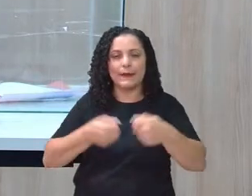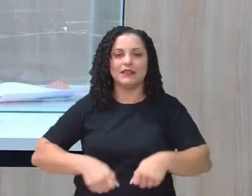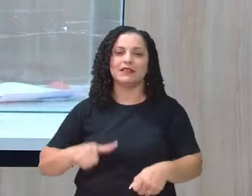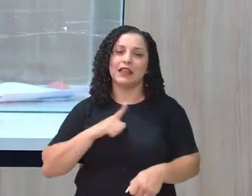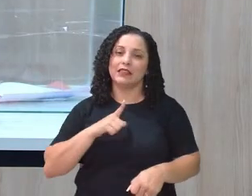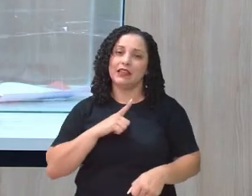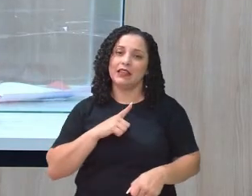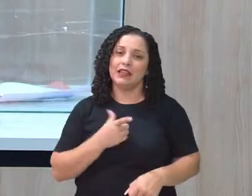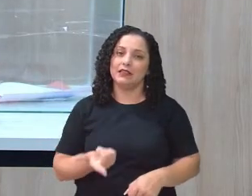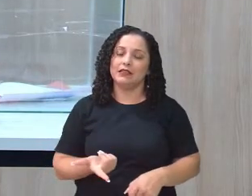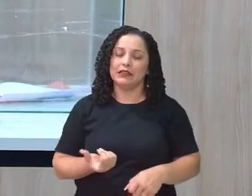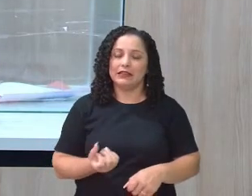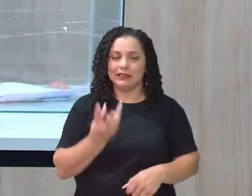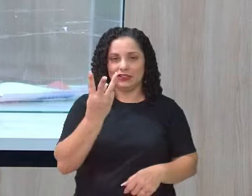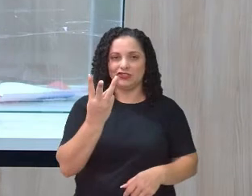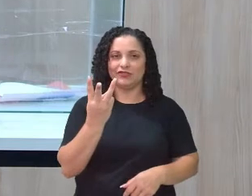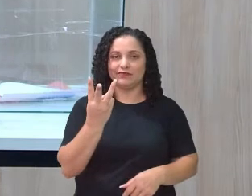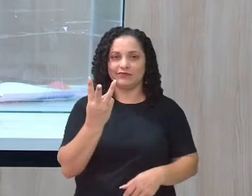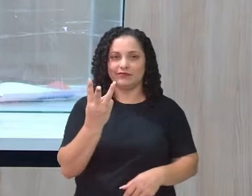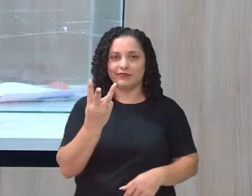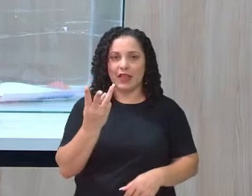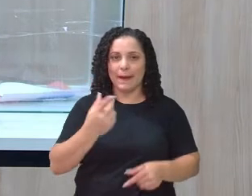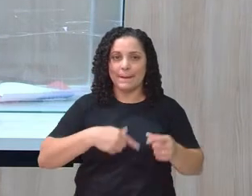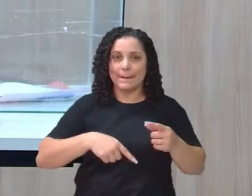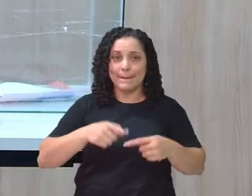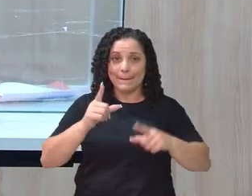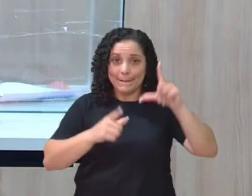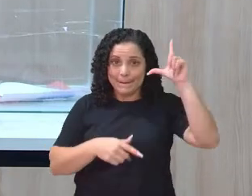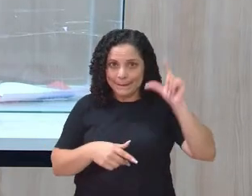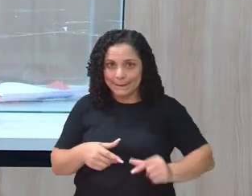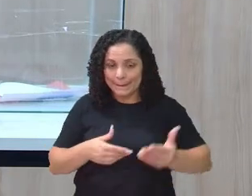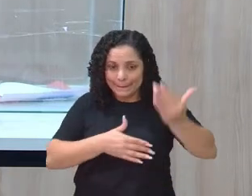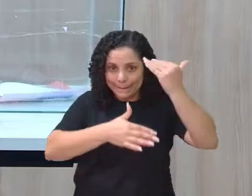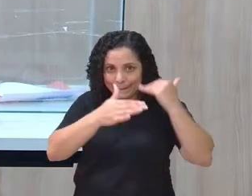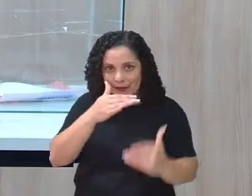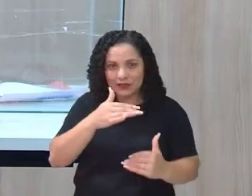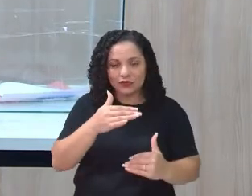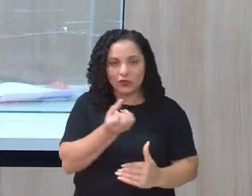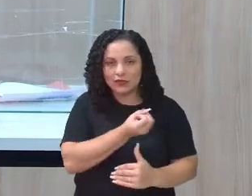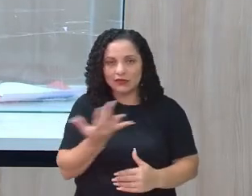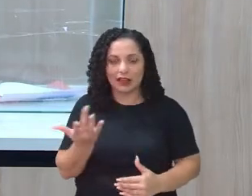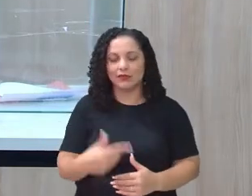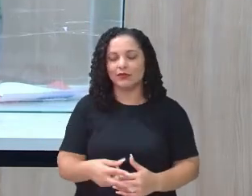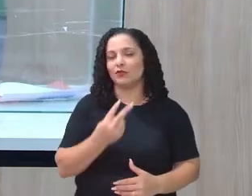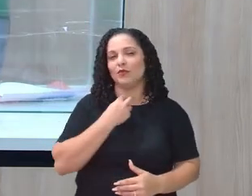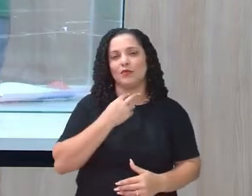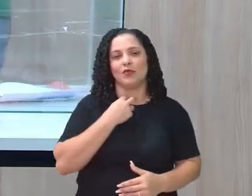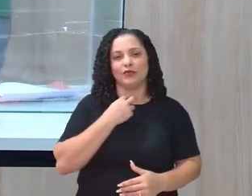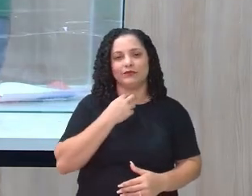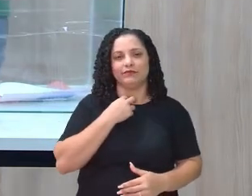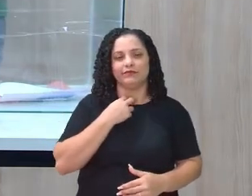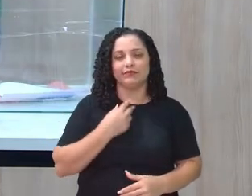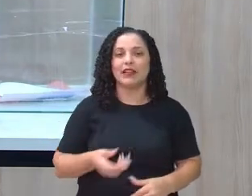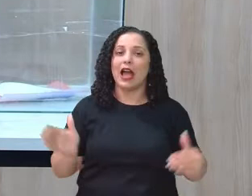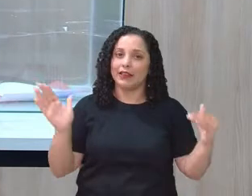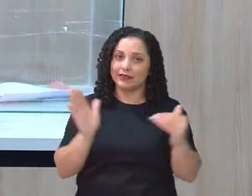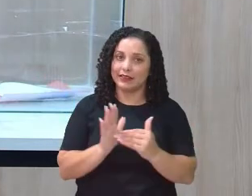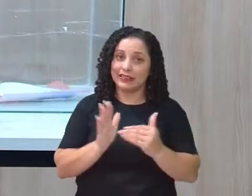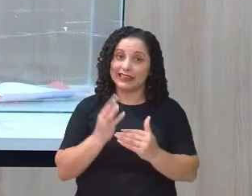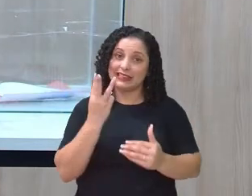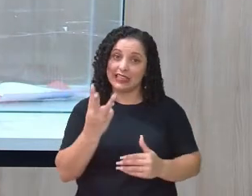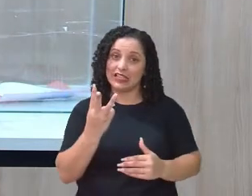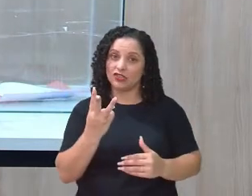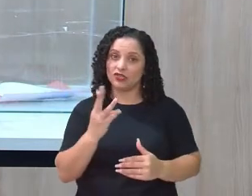lados. Então, o menor polígono possível da gente construir é um polígono que possui 3 lados e